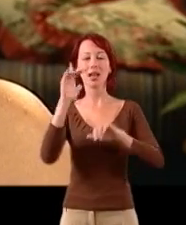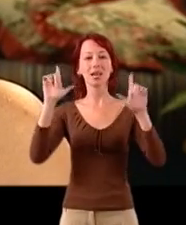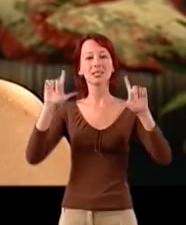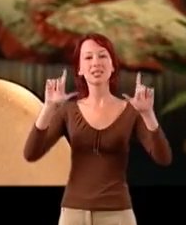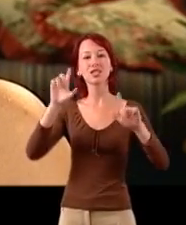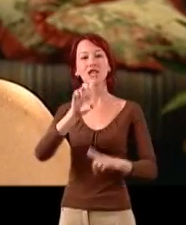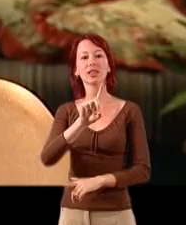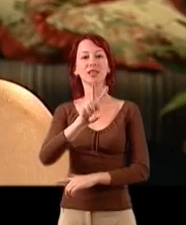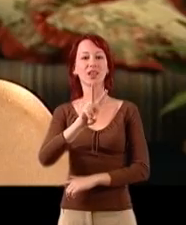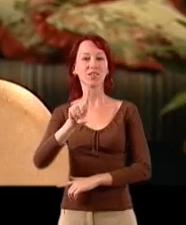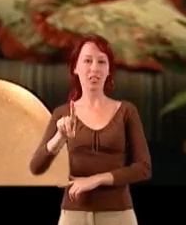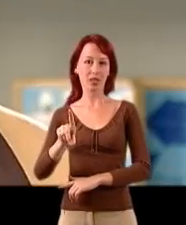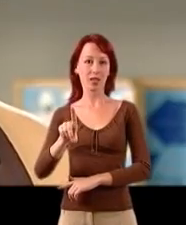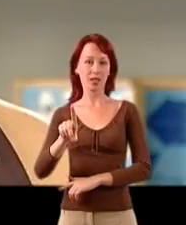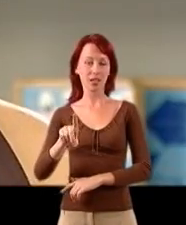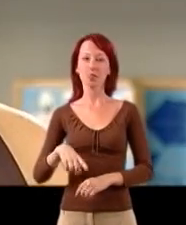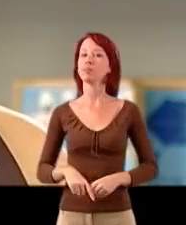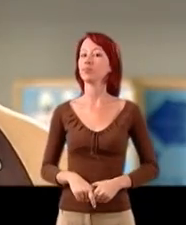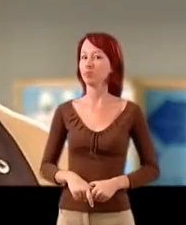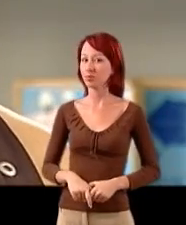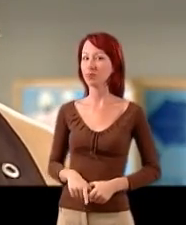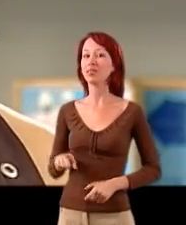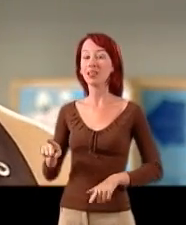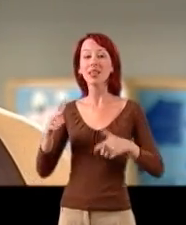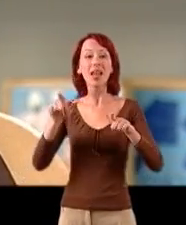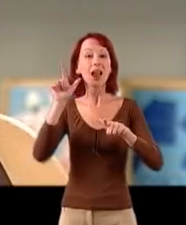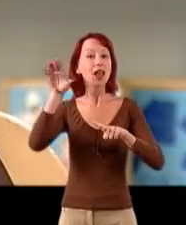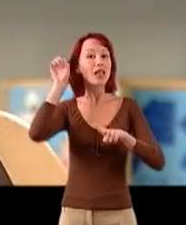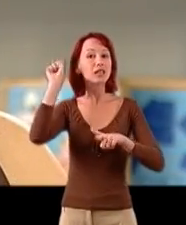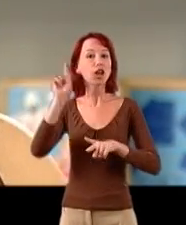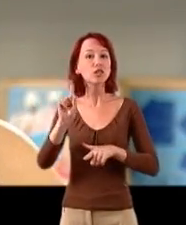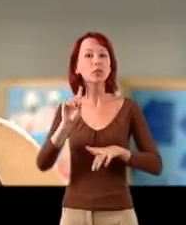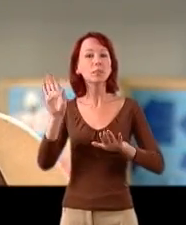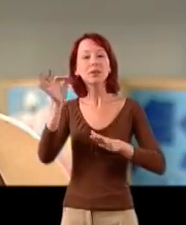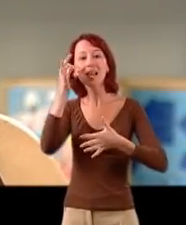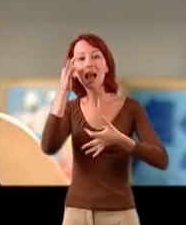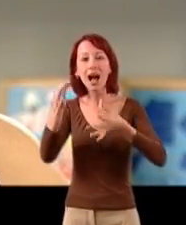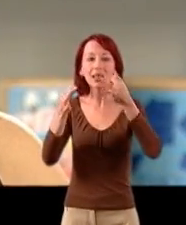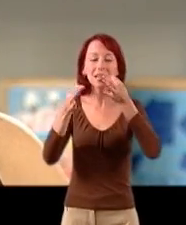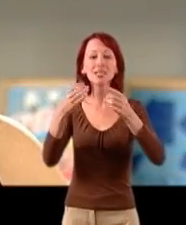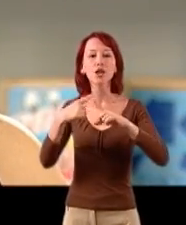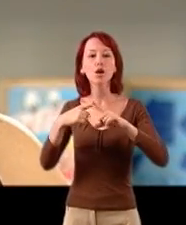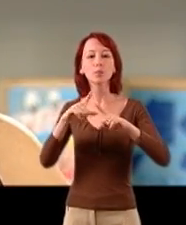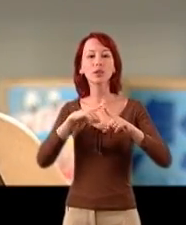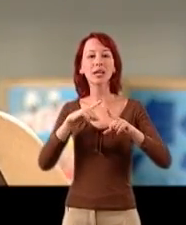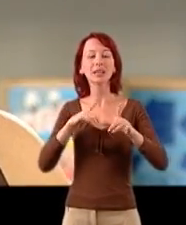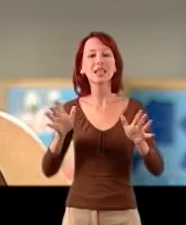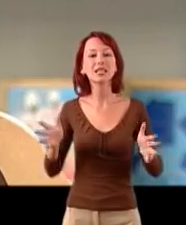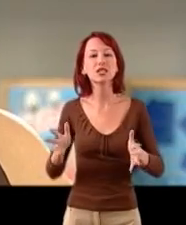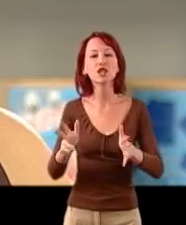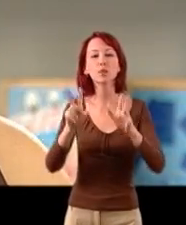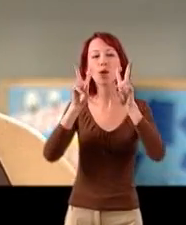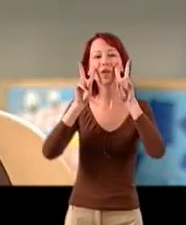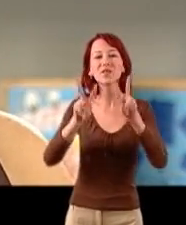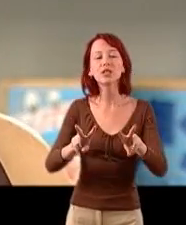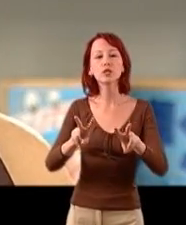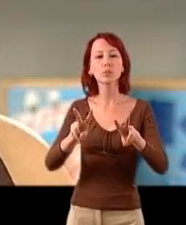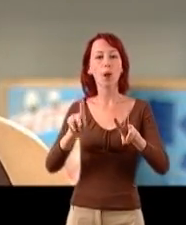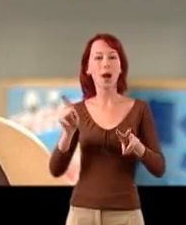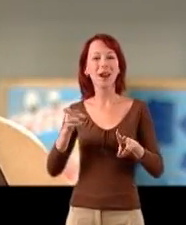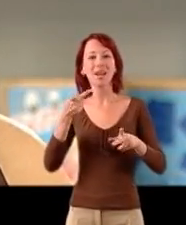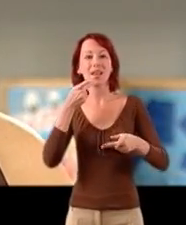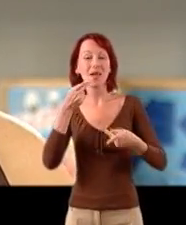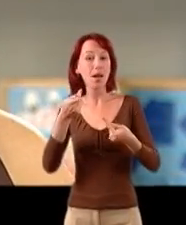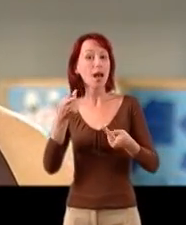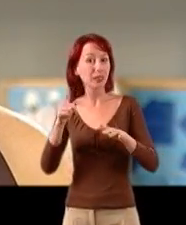os desenhos dele que ele gosta. O vídeo, apesar de ele não escutar, ele presta muita atenção, porque o estímulo visual é o tempo inteiro, né? Ele faz